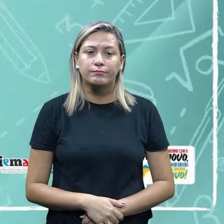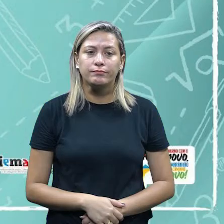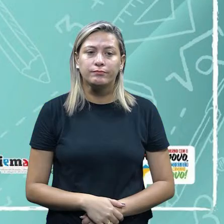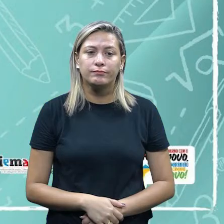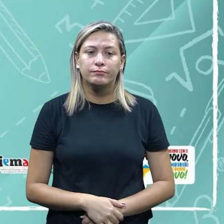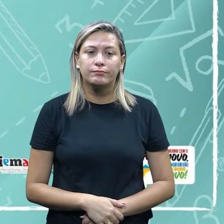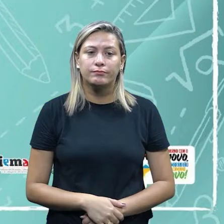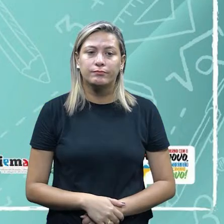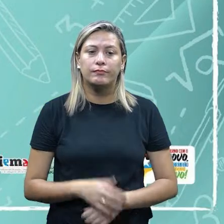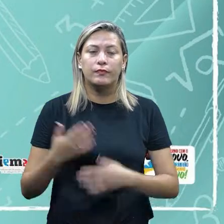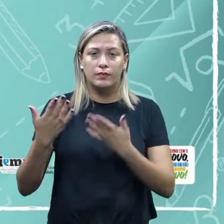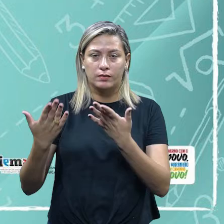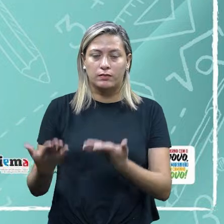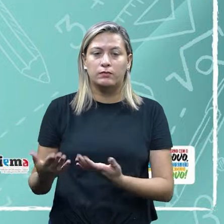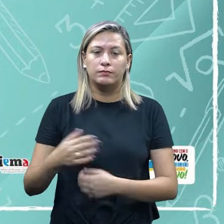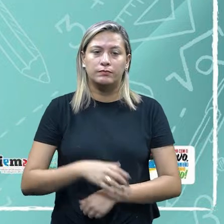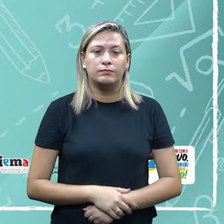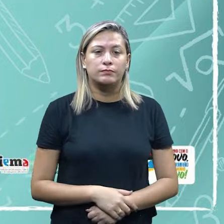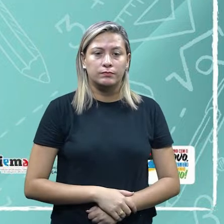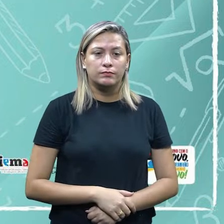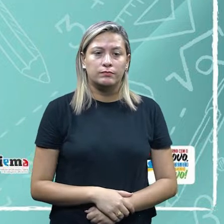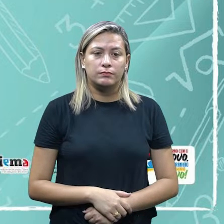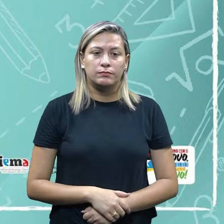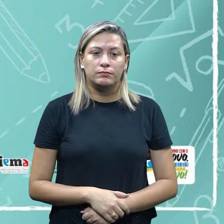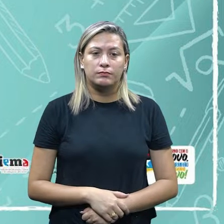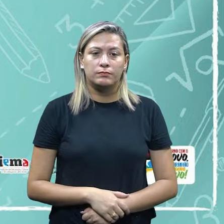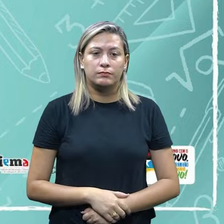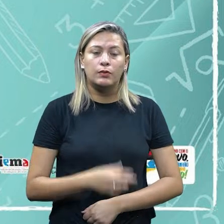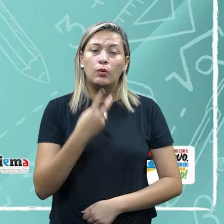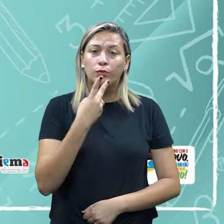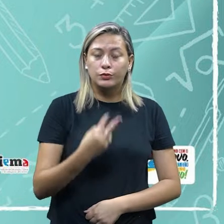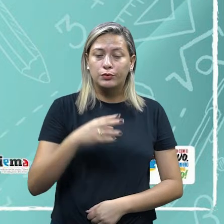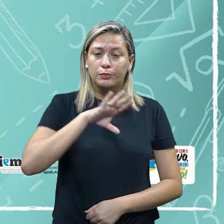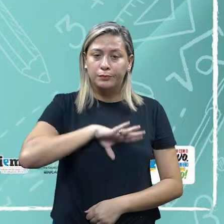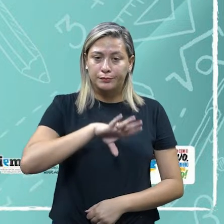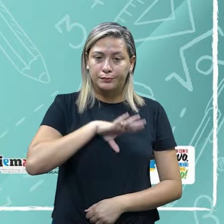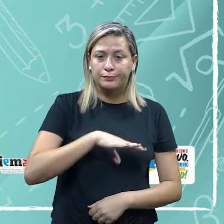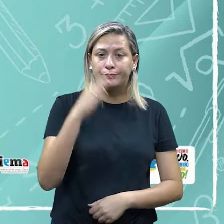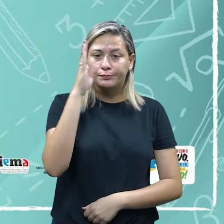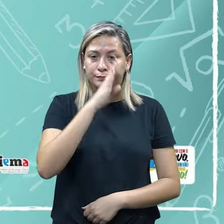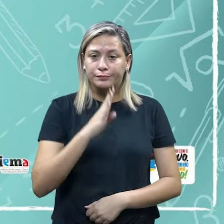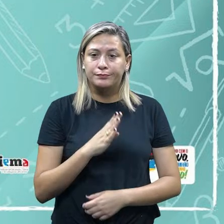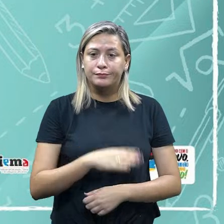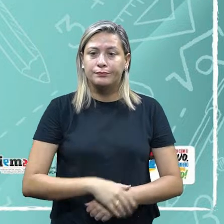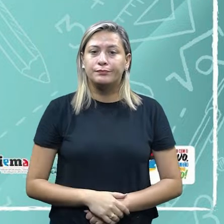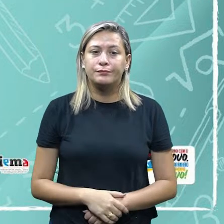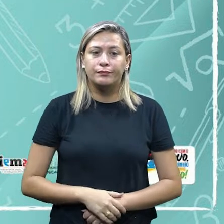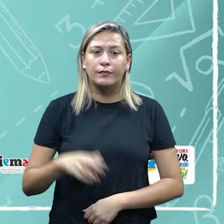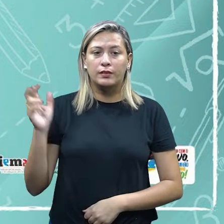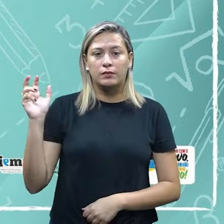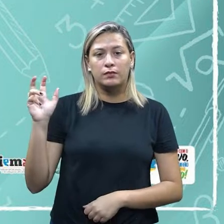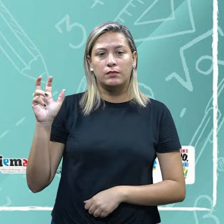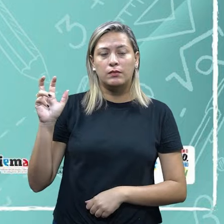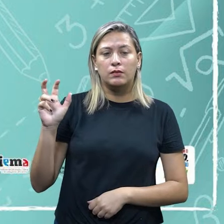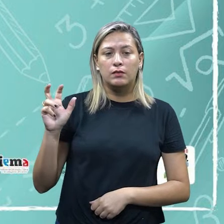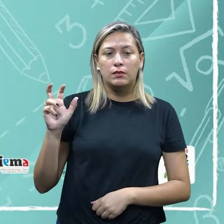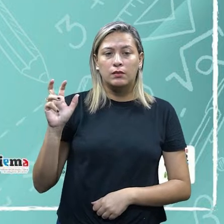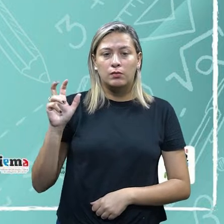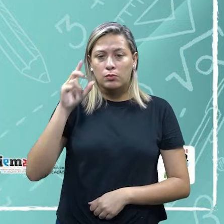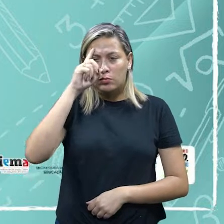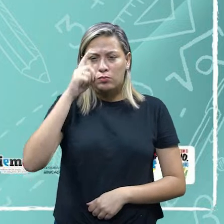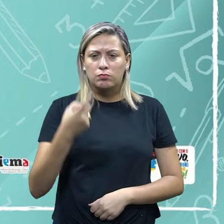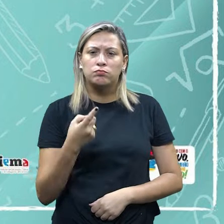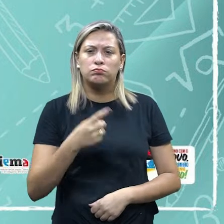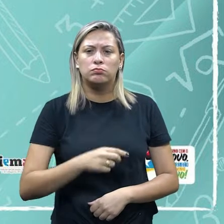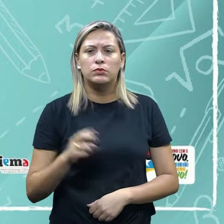ok? E aí o idioma português brasileiro, apesar de ter acionamento de comandos, nem sempre possui uma